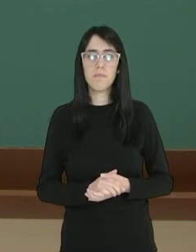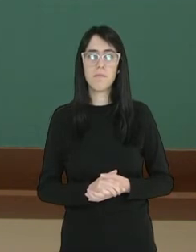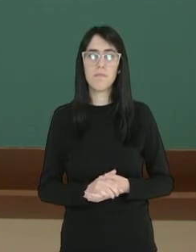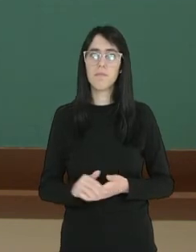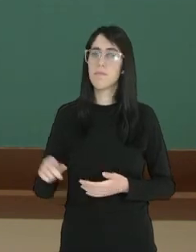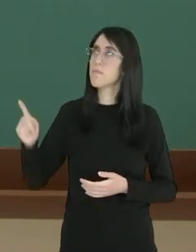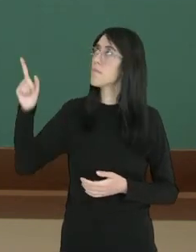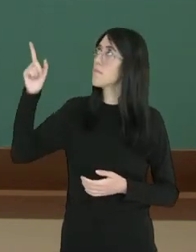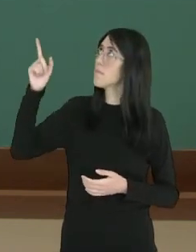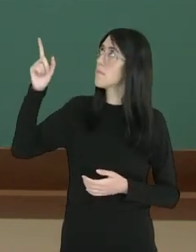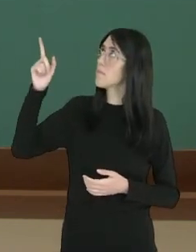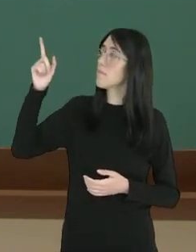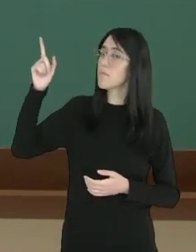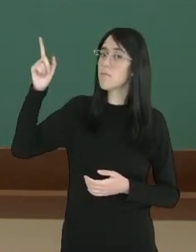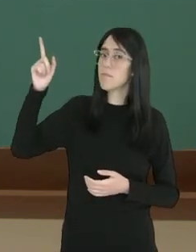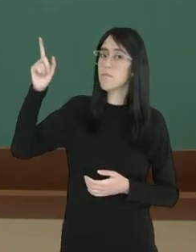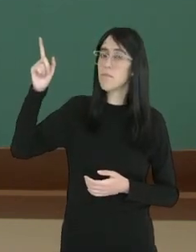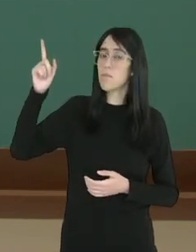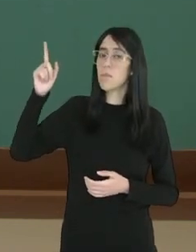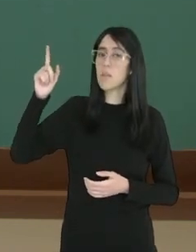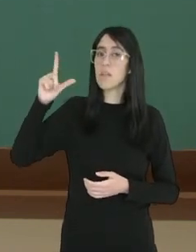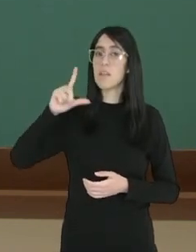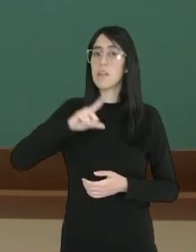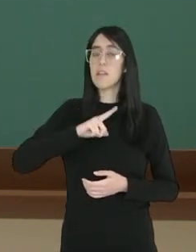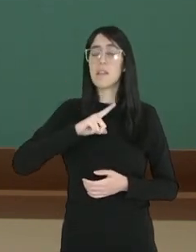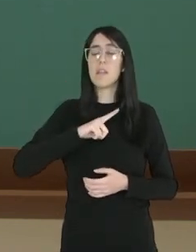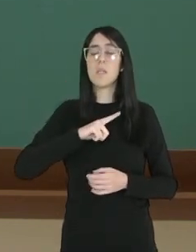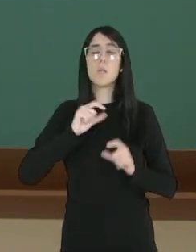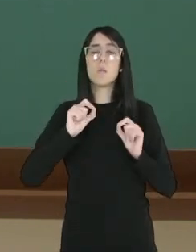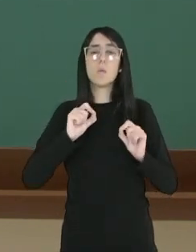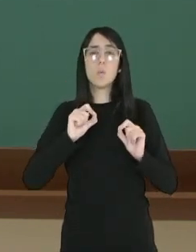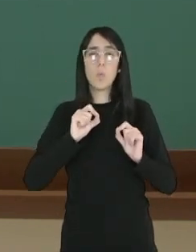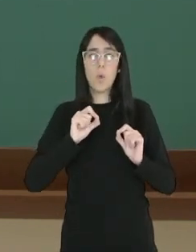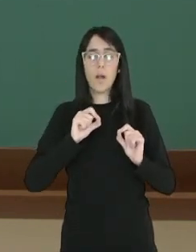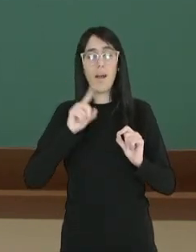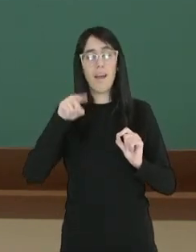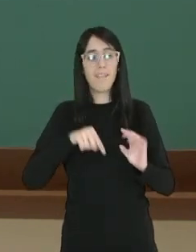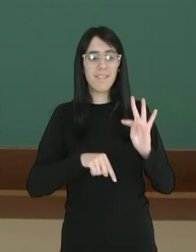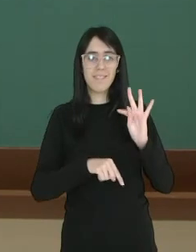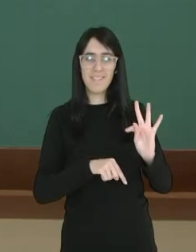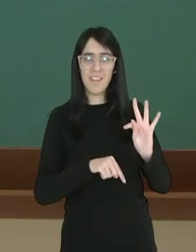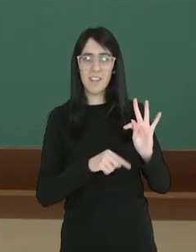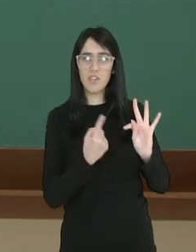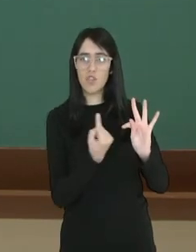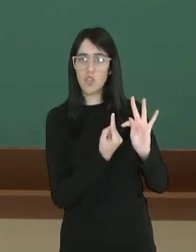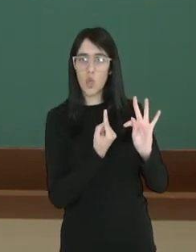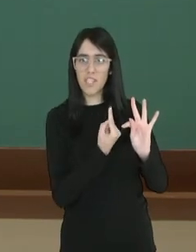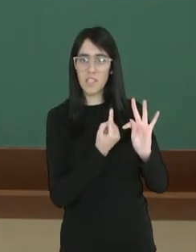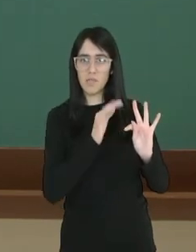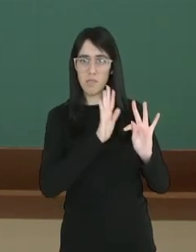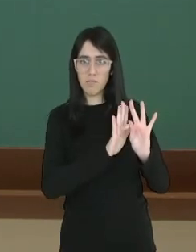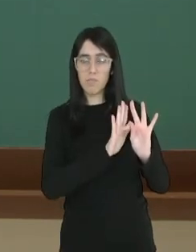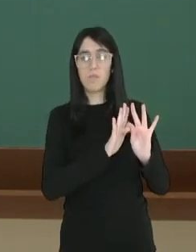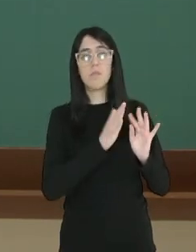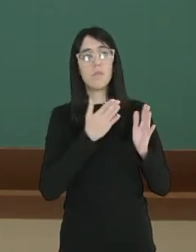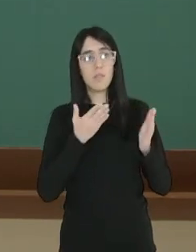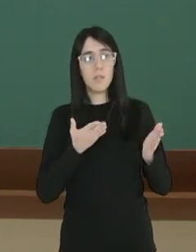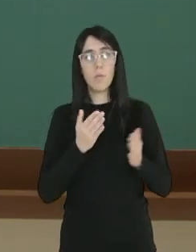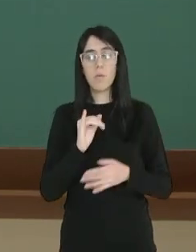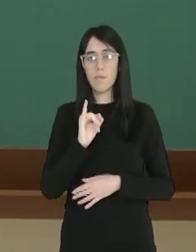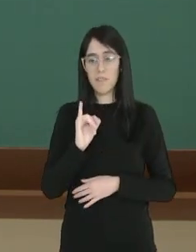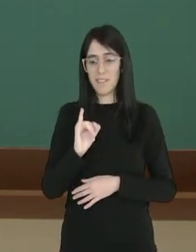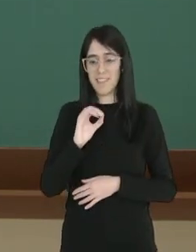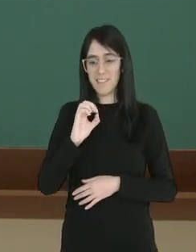Aqui, pessoal, como a nossa intenção é isolar o t, nós vamos pegar esse I0 que